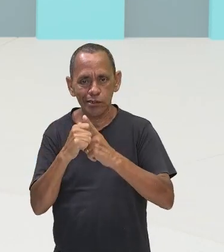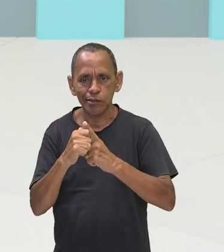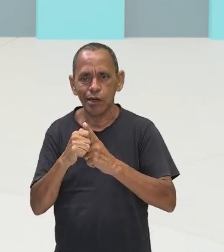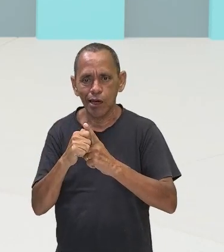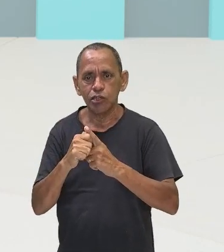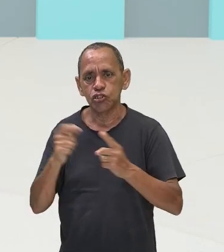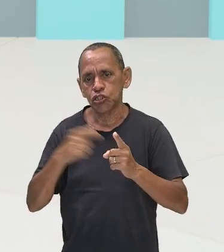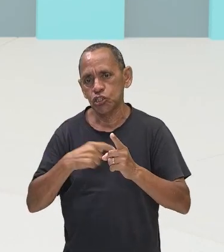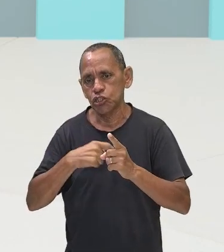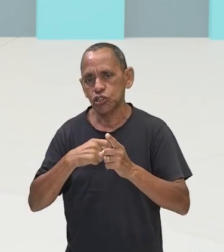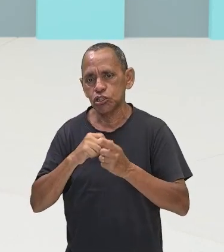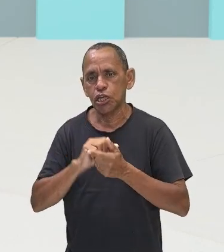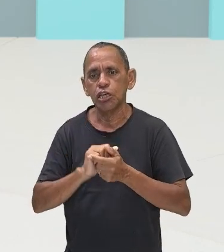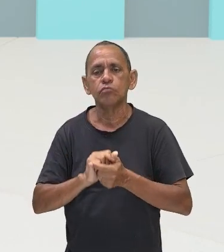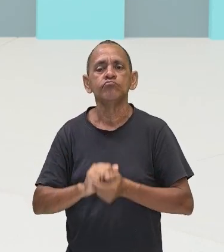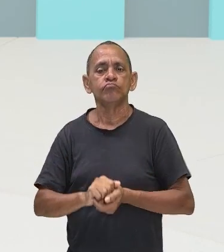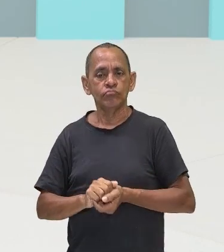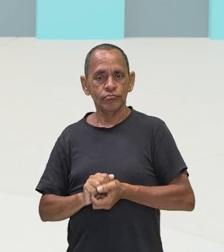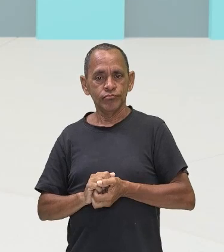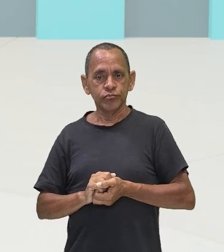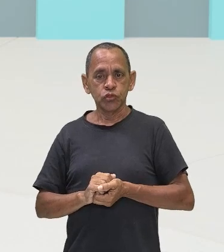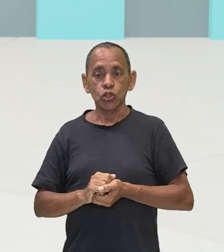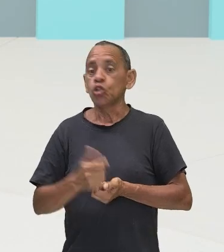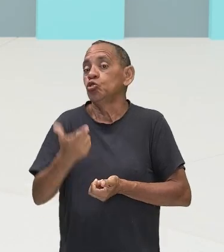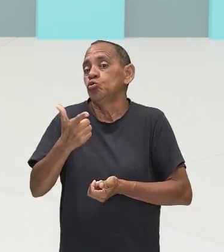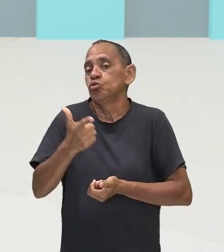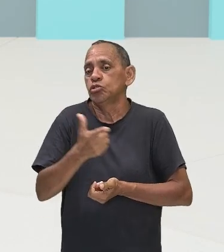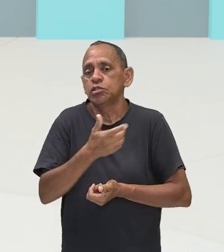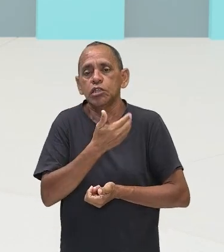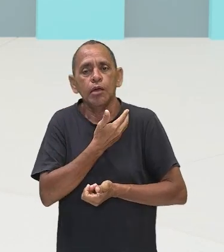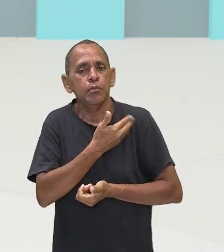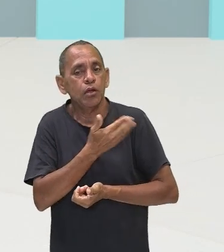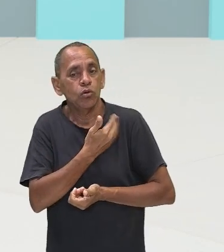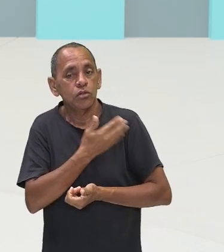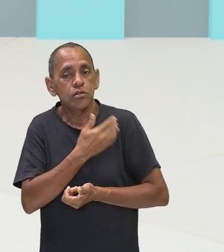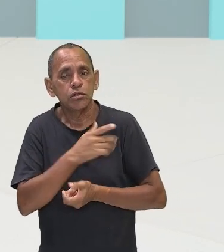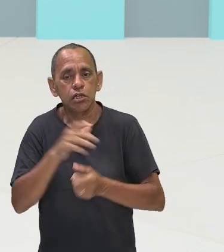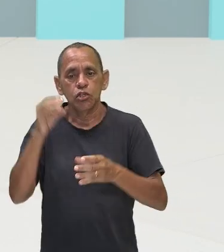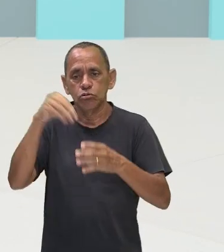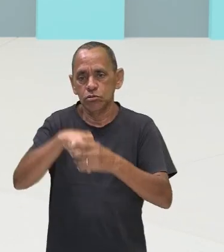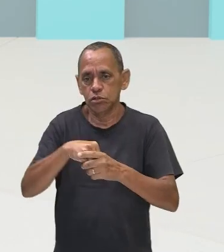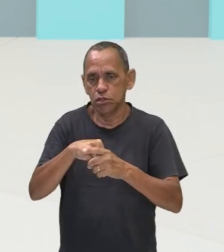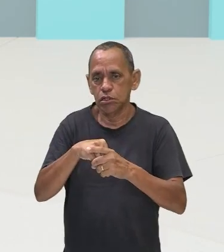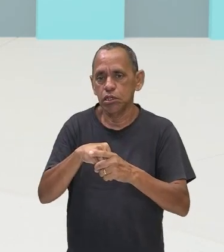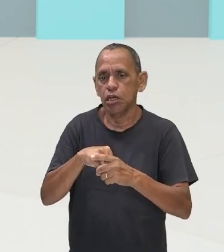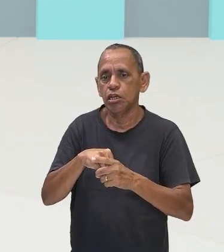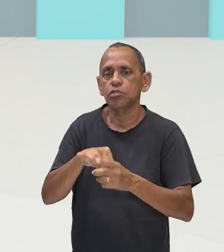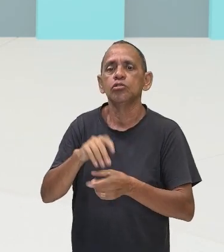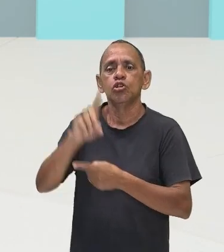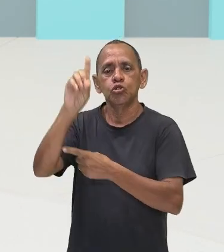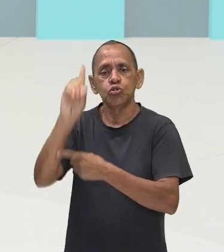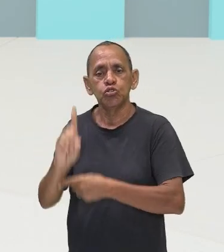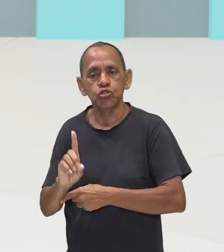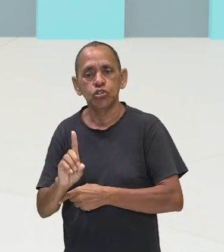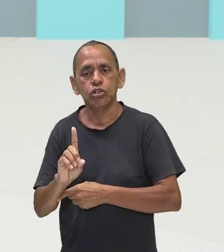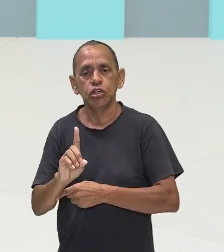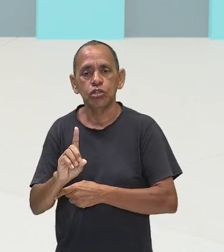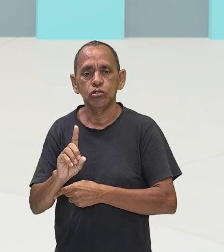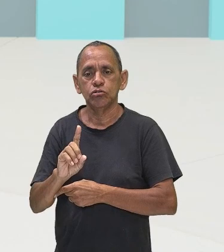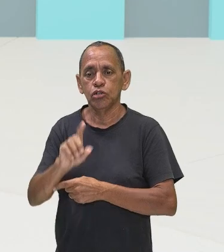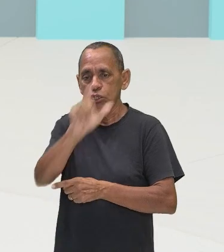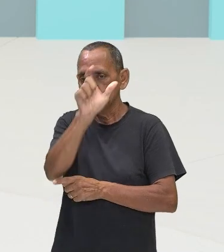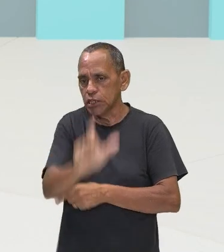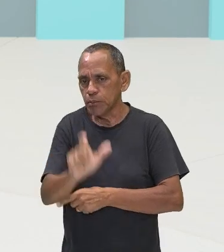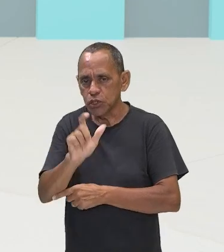mais. E depois eu fechei, que é o quê, gente? Resume-se tudo o que foi discutido na introdução e no desenvolvimento. Eu fiz